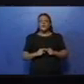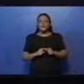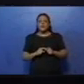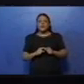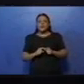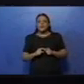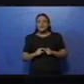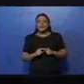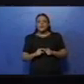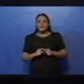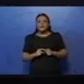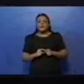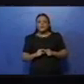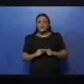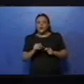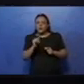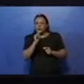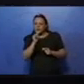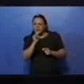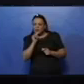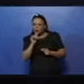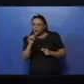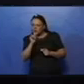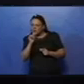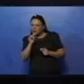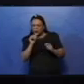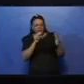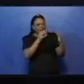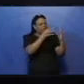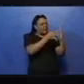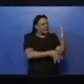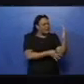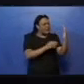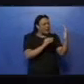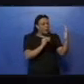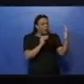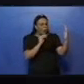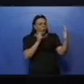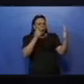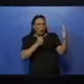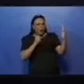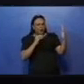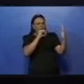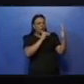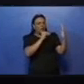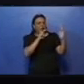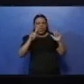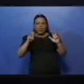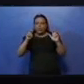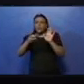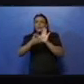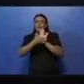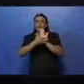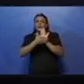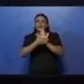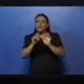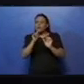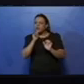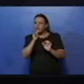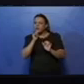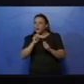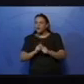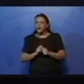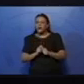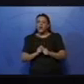caso caiba numa dissertação, dependendo do assunto que for proposto. Eu posso dizer que, sendo